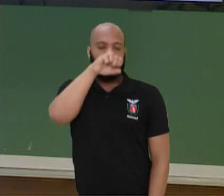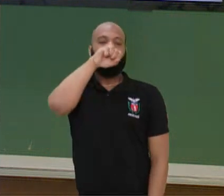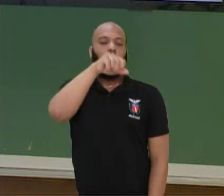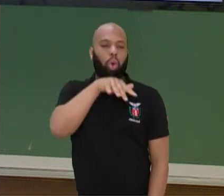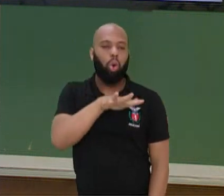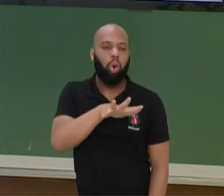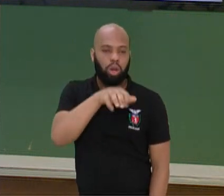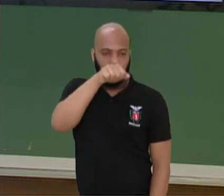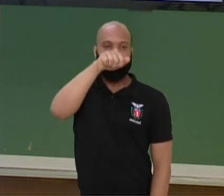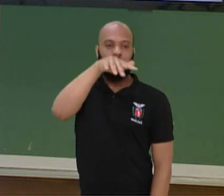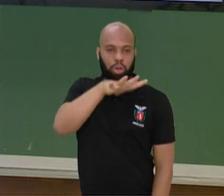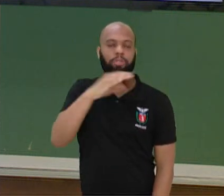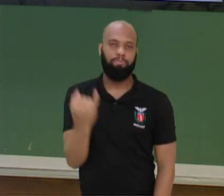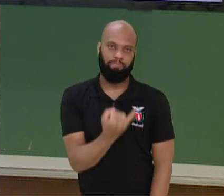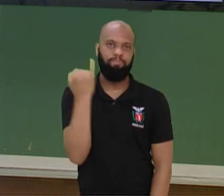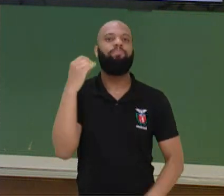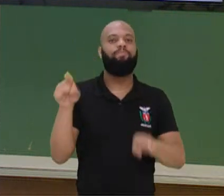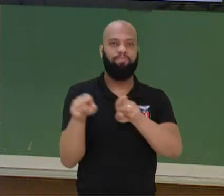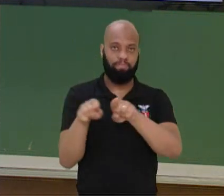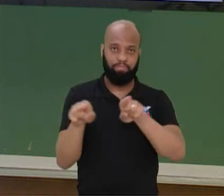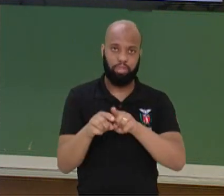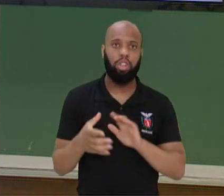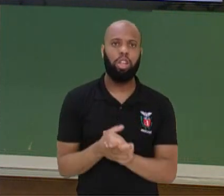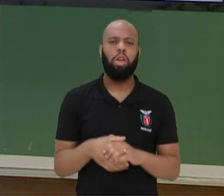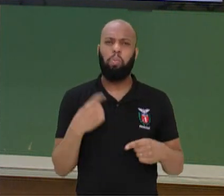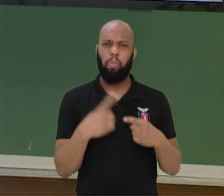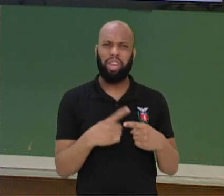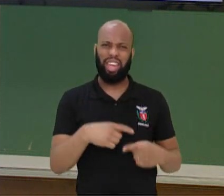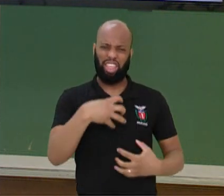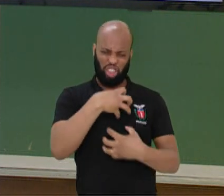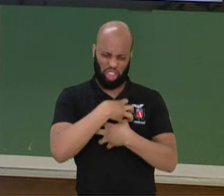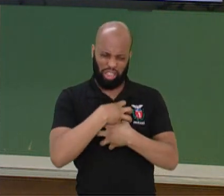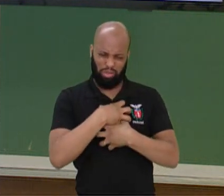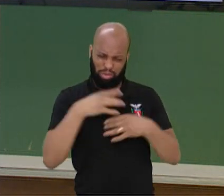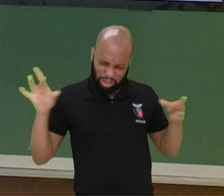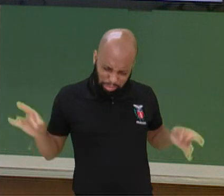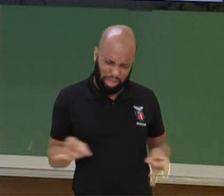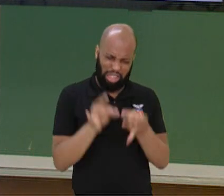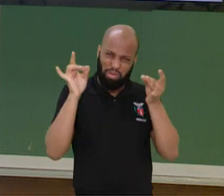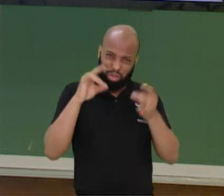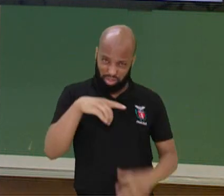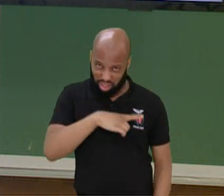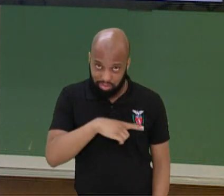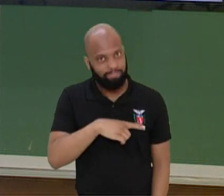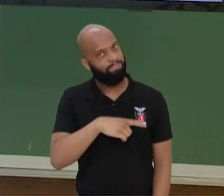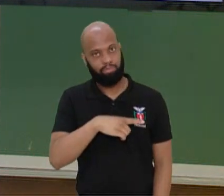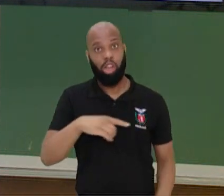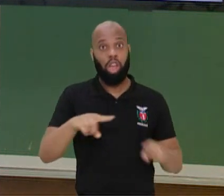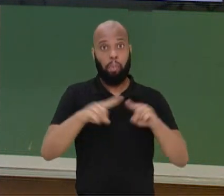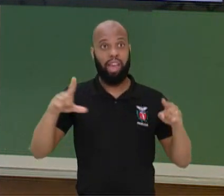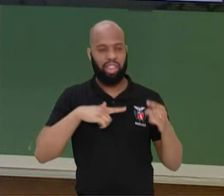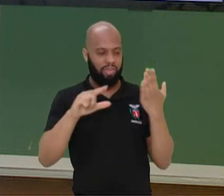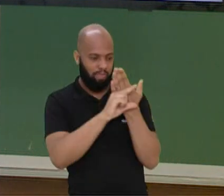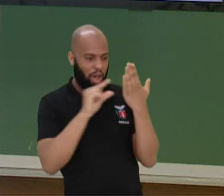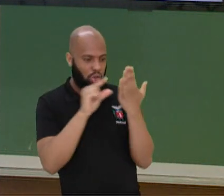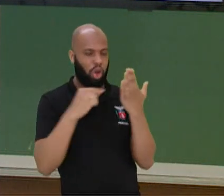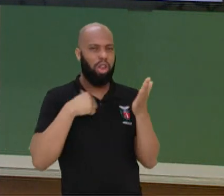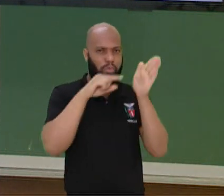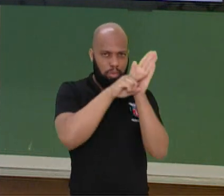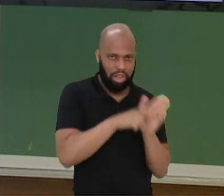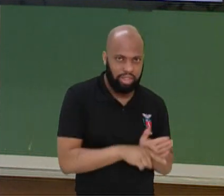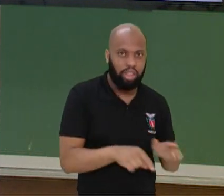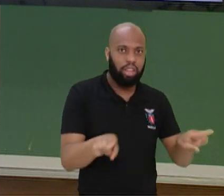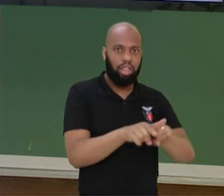importante. Não existe um consenso quanto à respiração na musculação, mas os autores que eu utilizei como